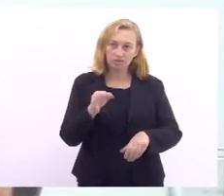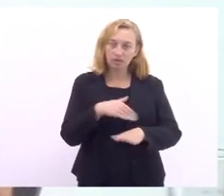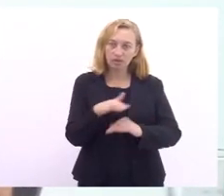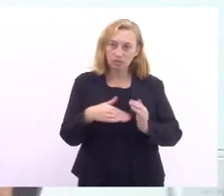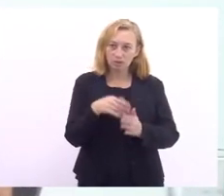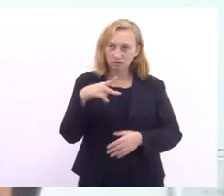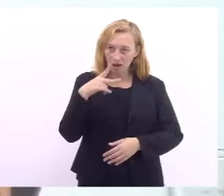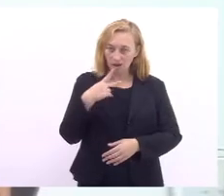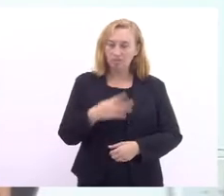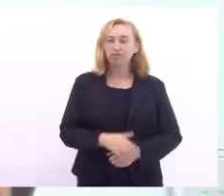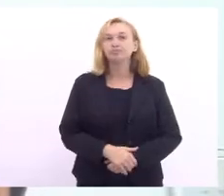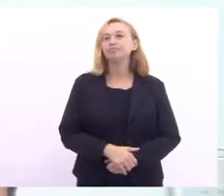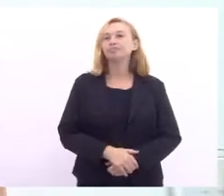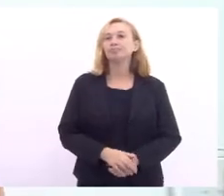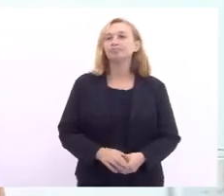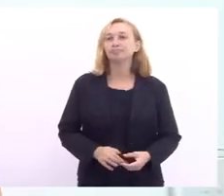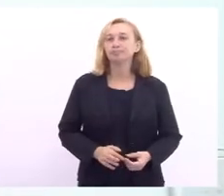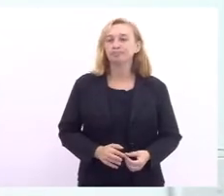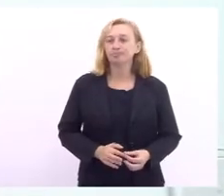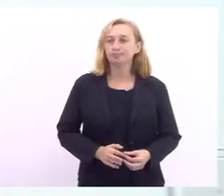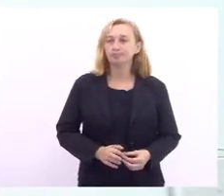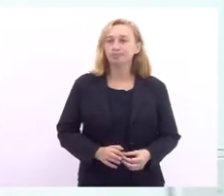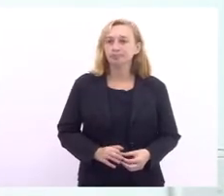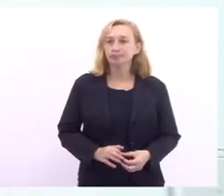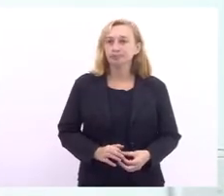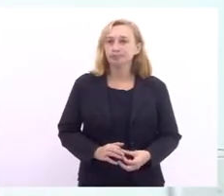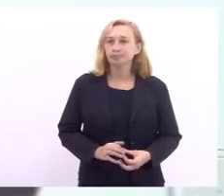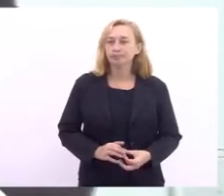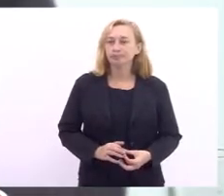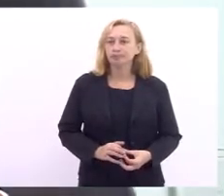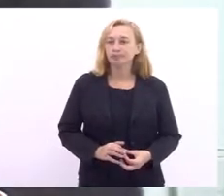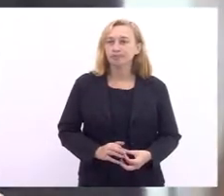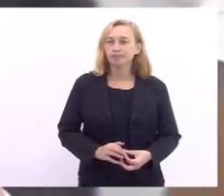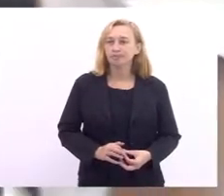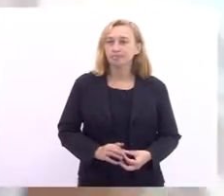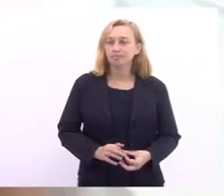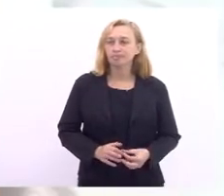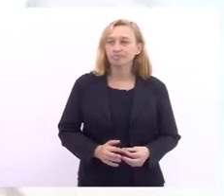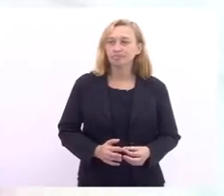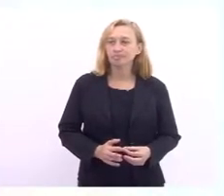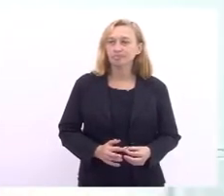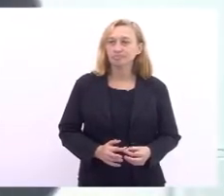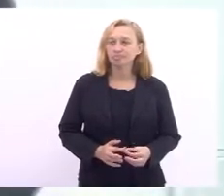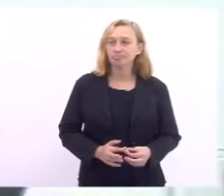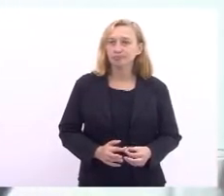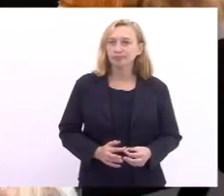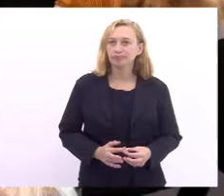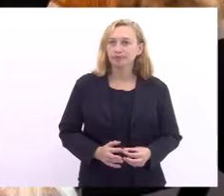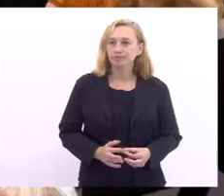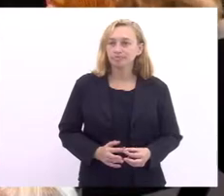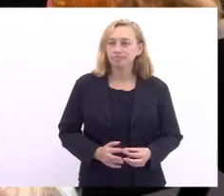solenidade a palavra a todo mundo E aí